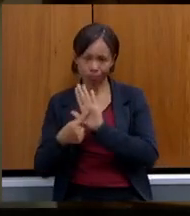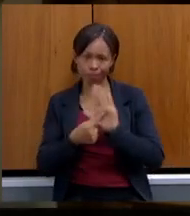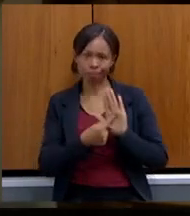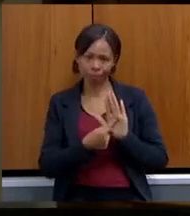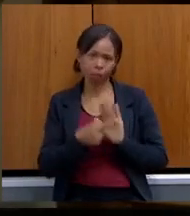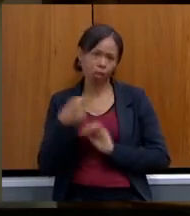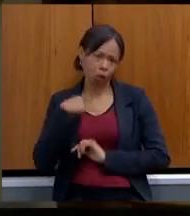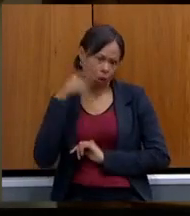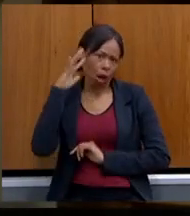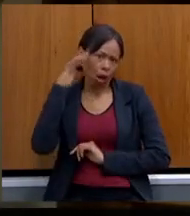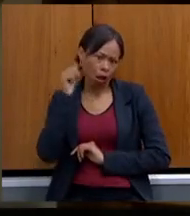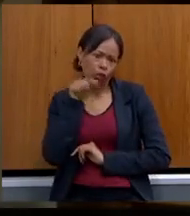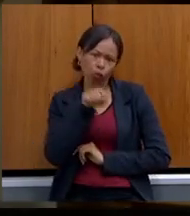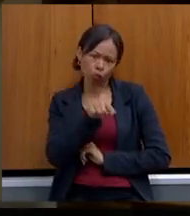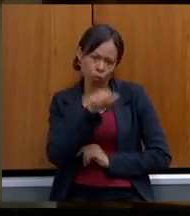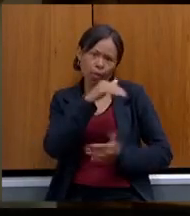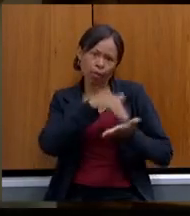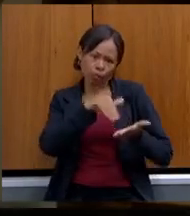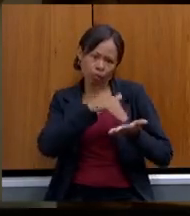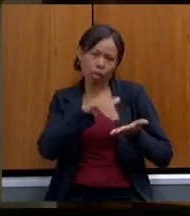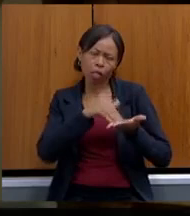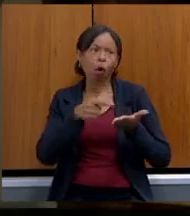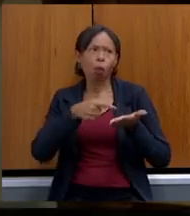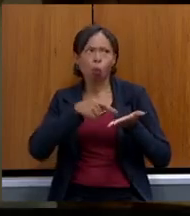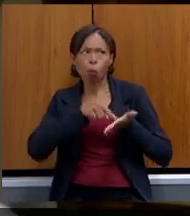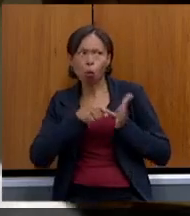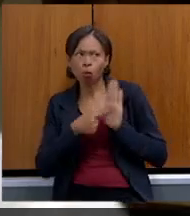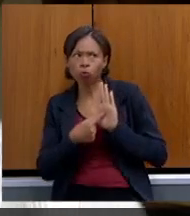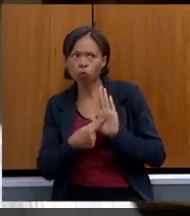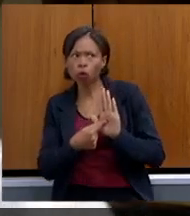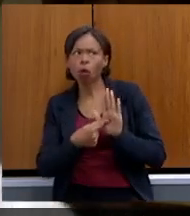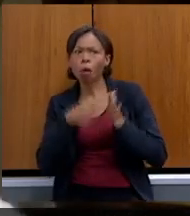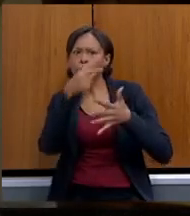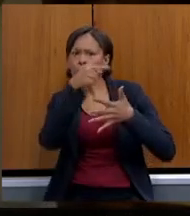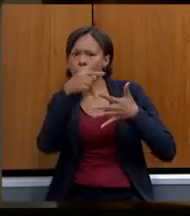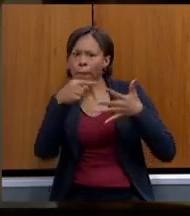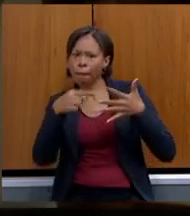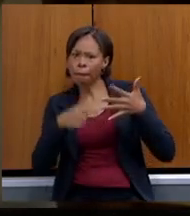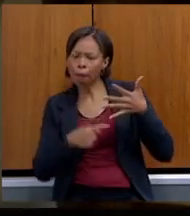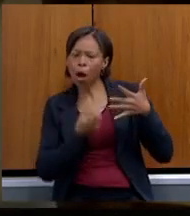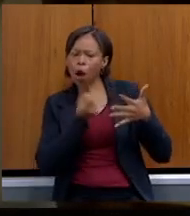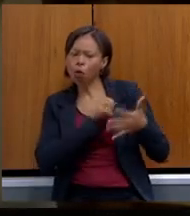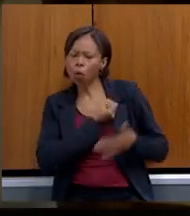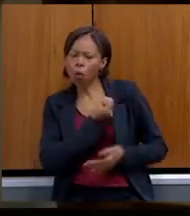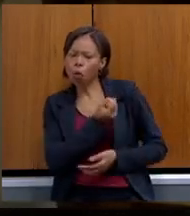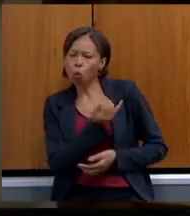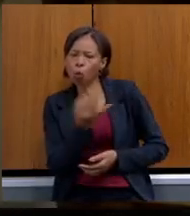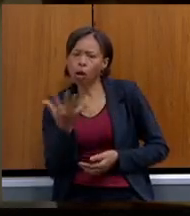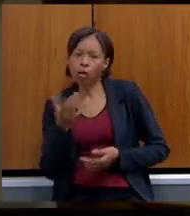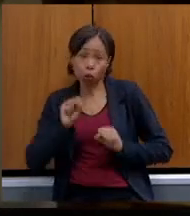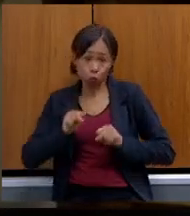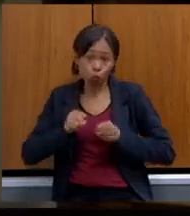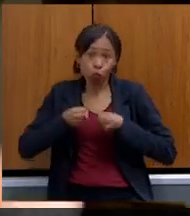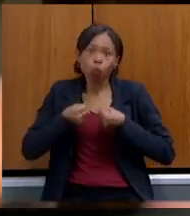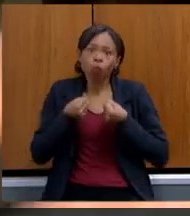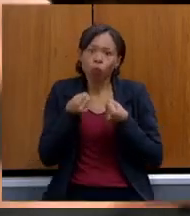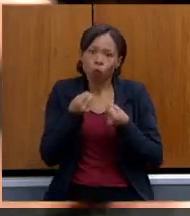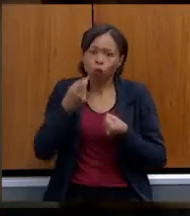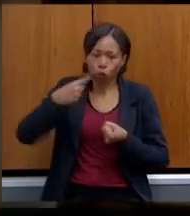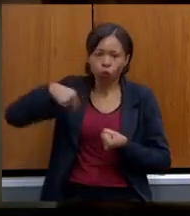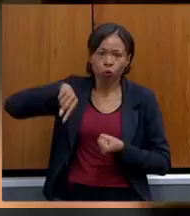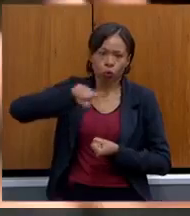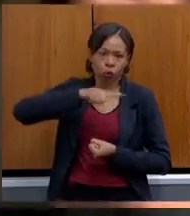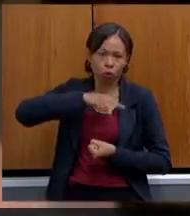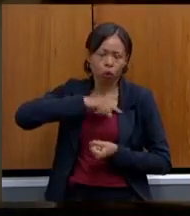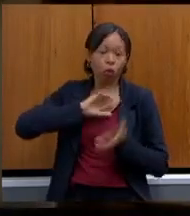senhora demonstrou o com o fato o número é o exposto de todos nós de toda a